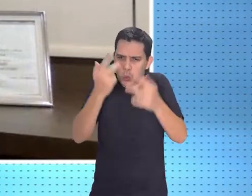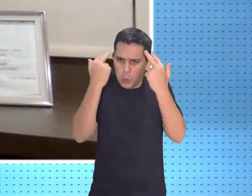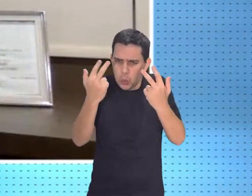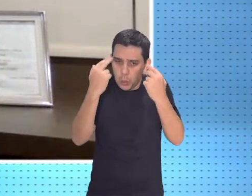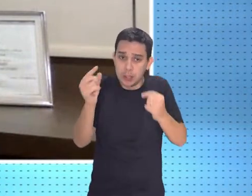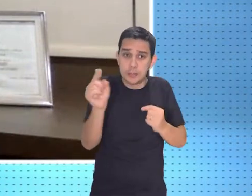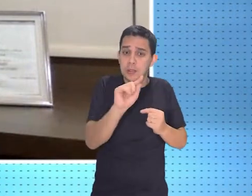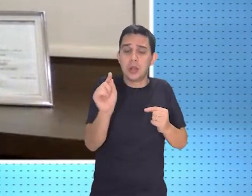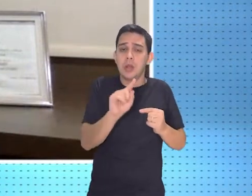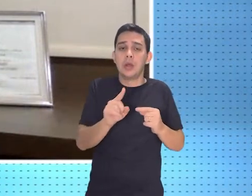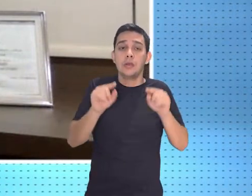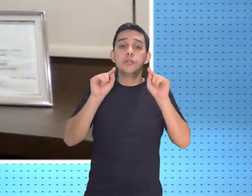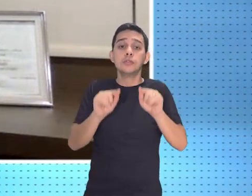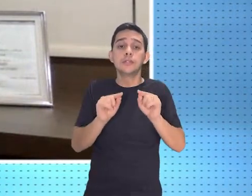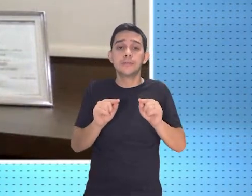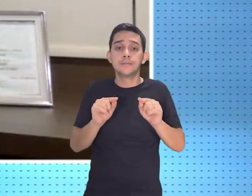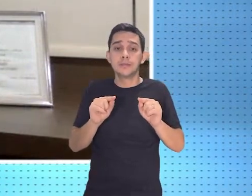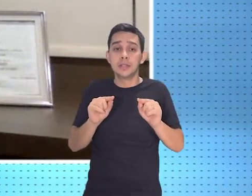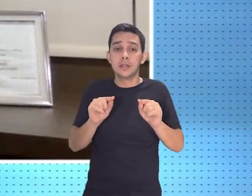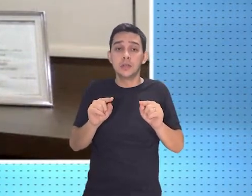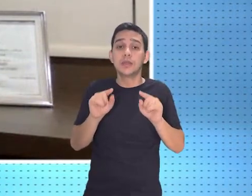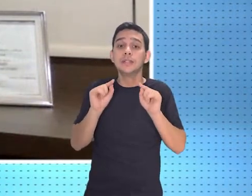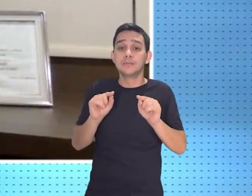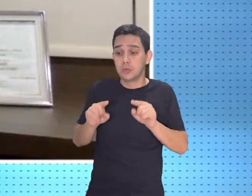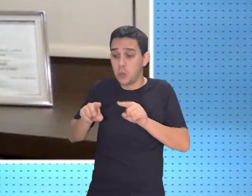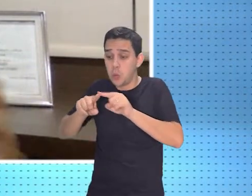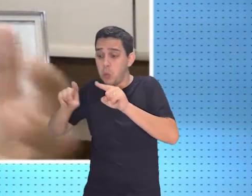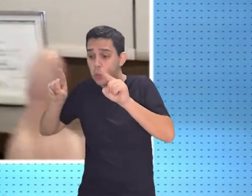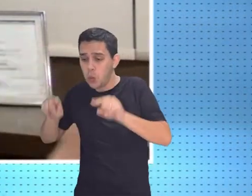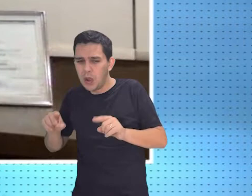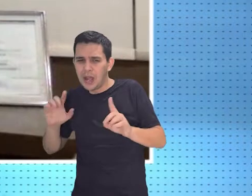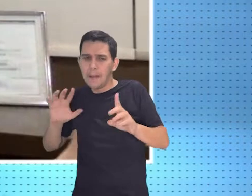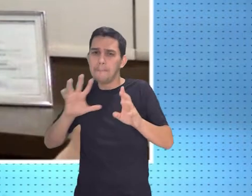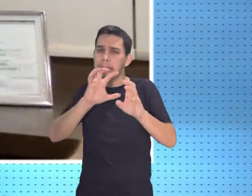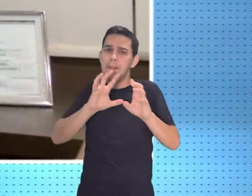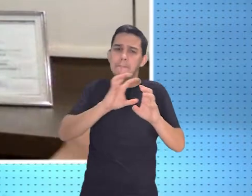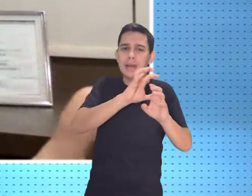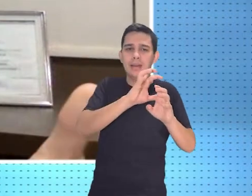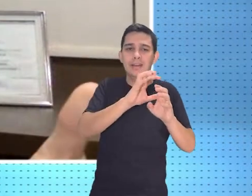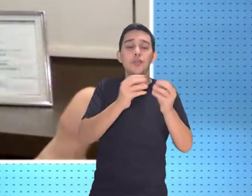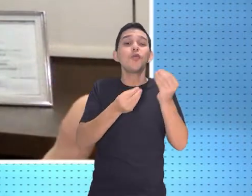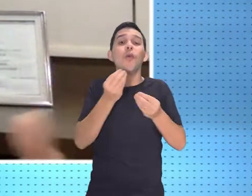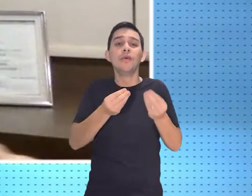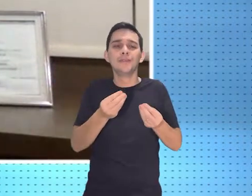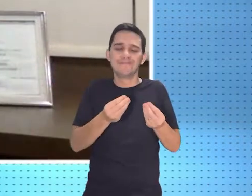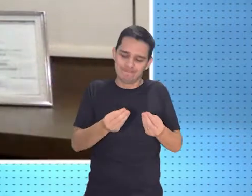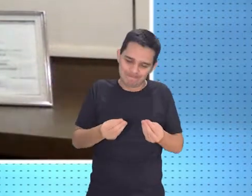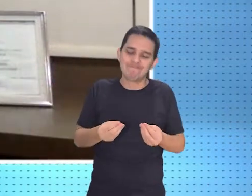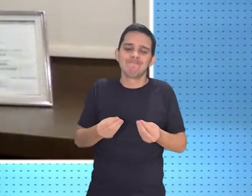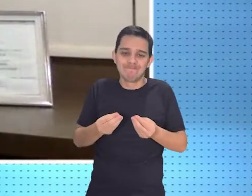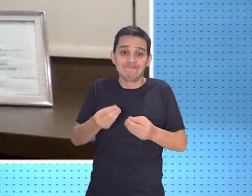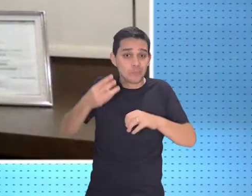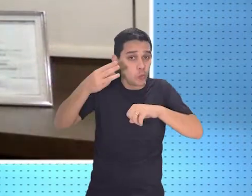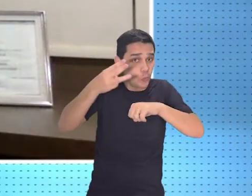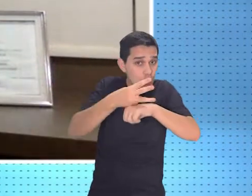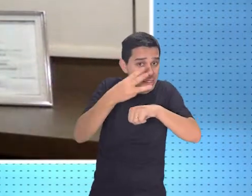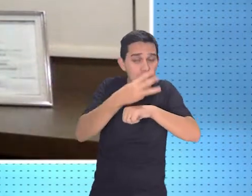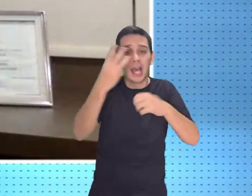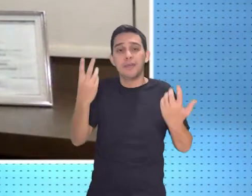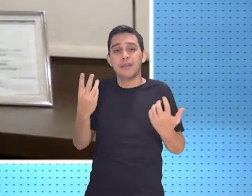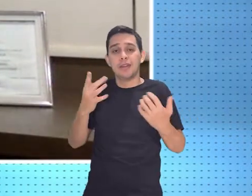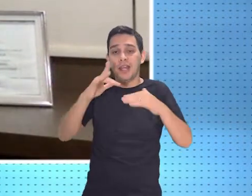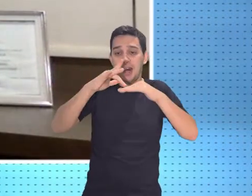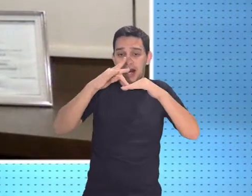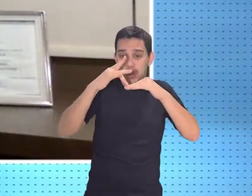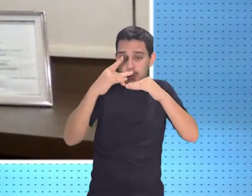moral, geralmente praticado em desfavor do empregador, ele decorre do uso de aplicativos de mensagem e também das redes